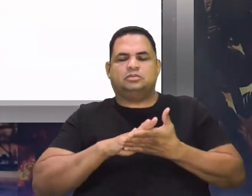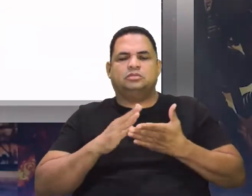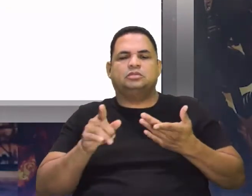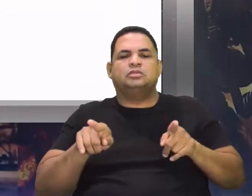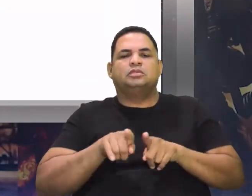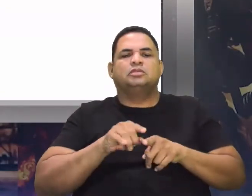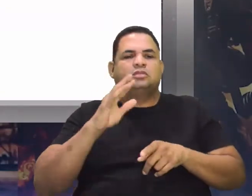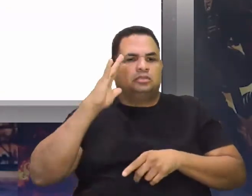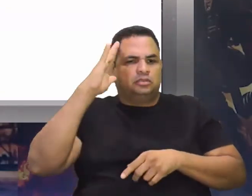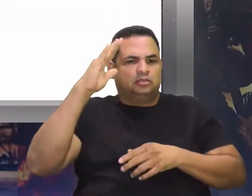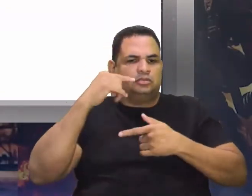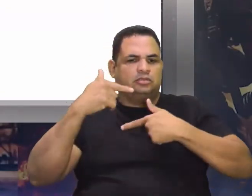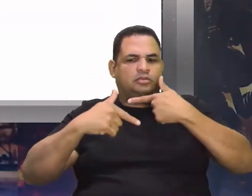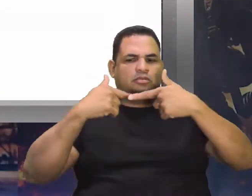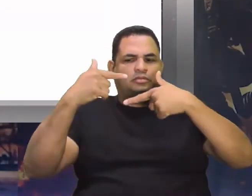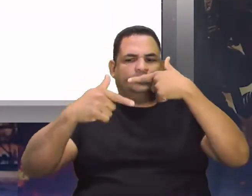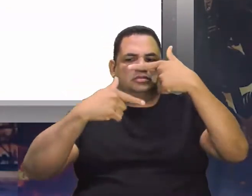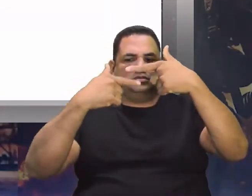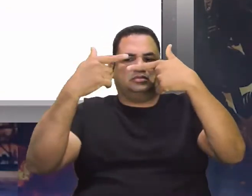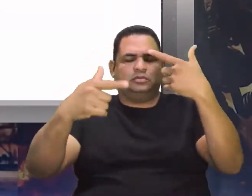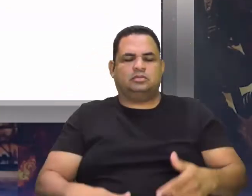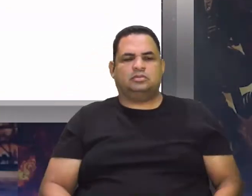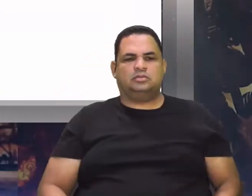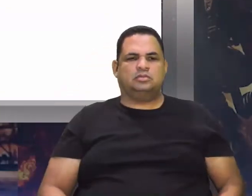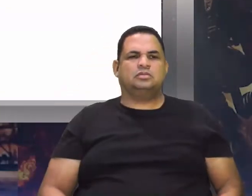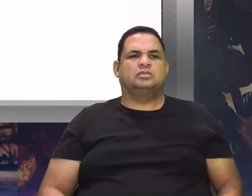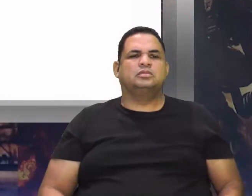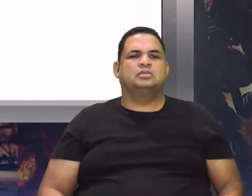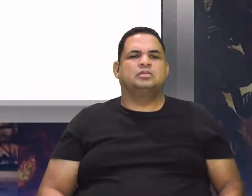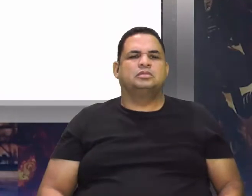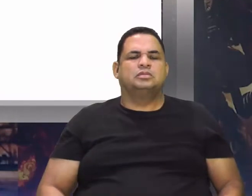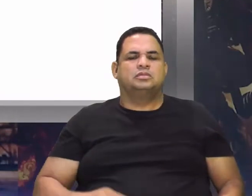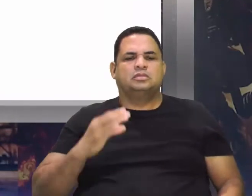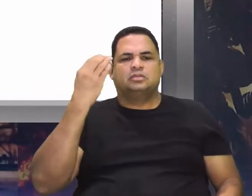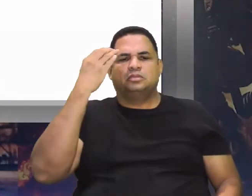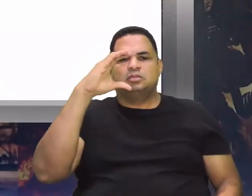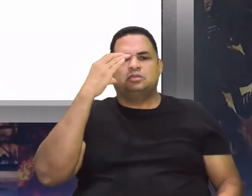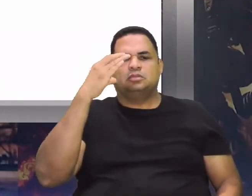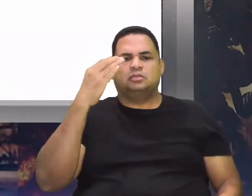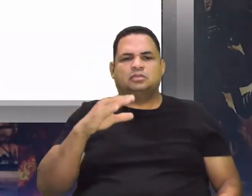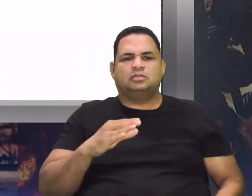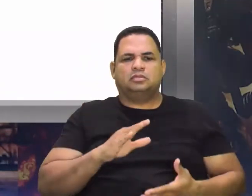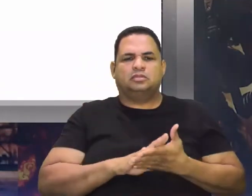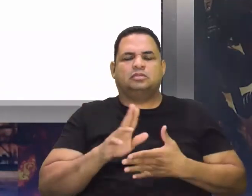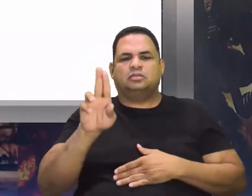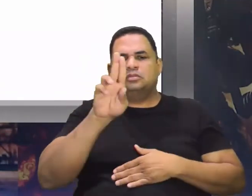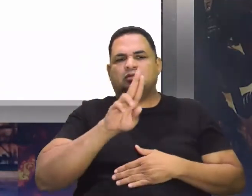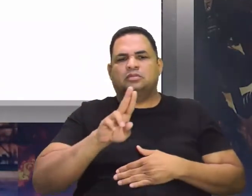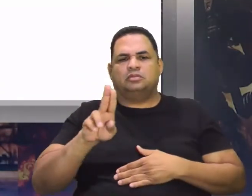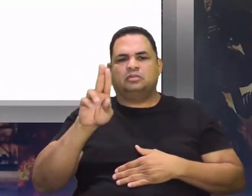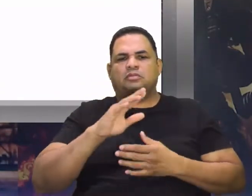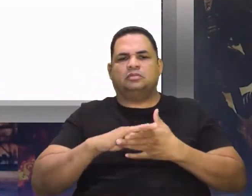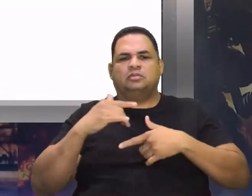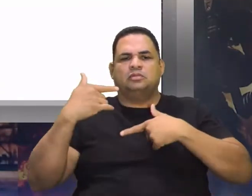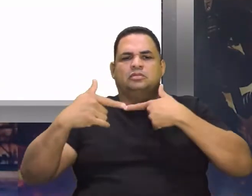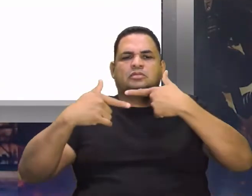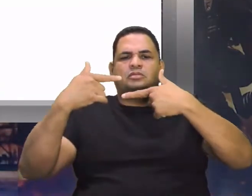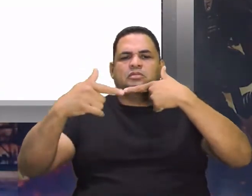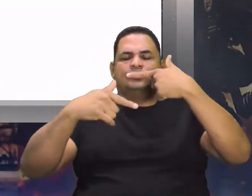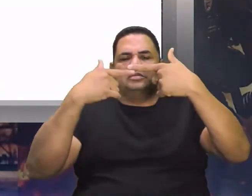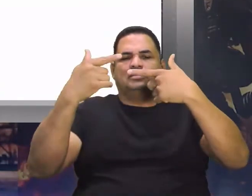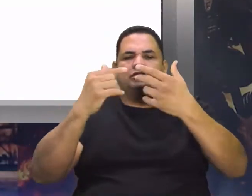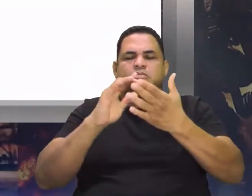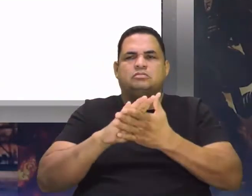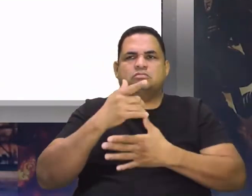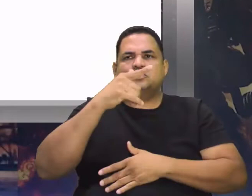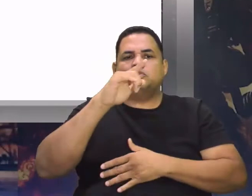teoria que é o evolucionismo. A ciência utiliza mais o evolucionismo